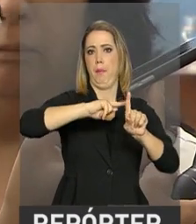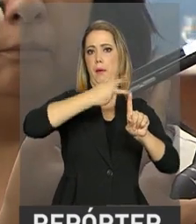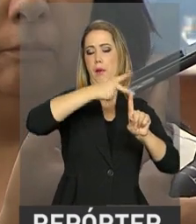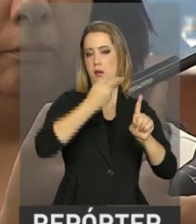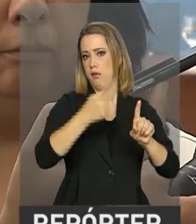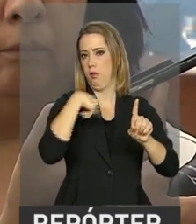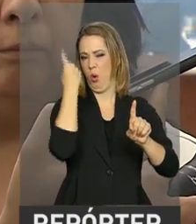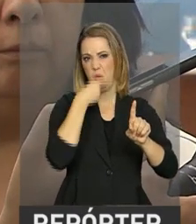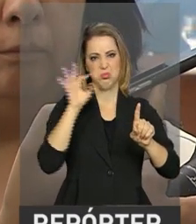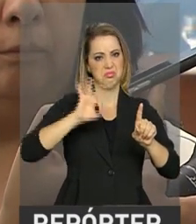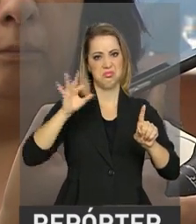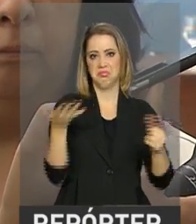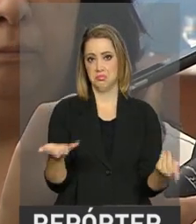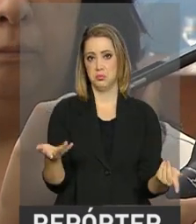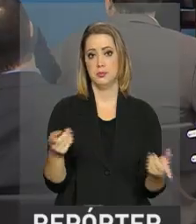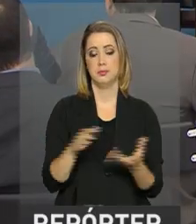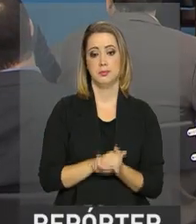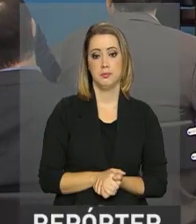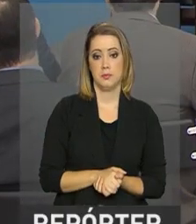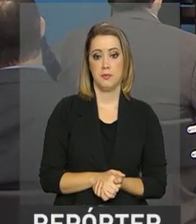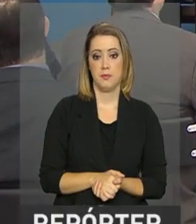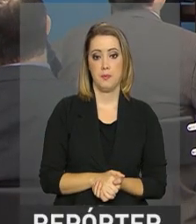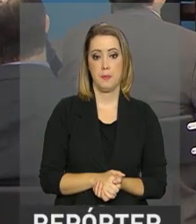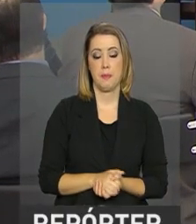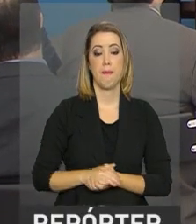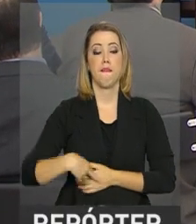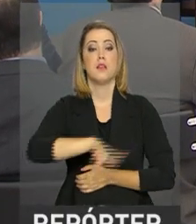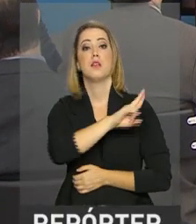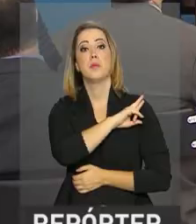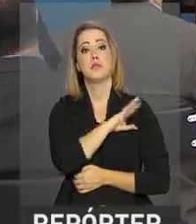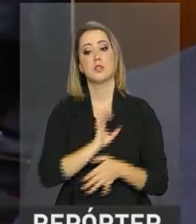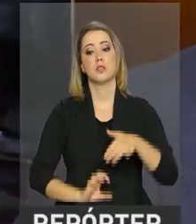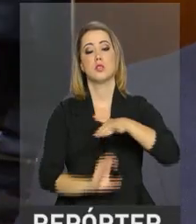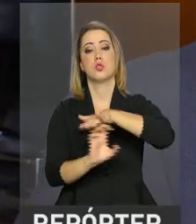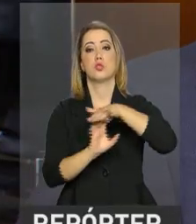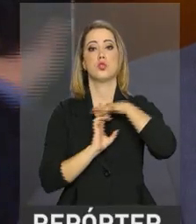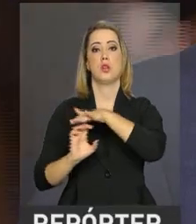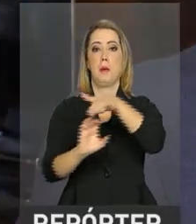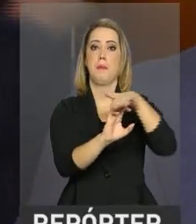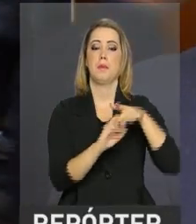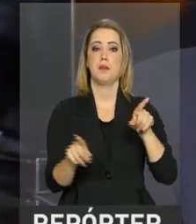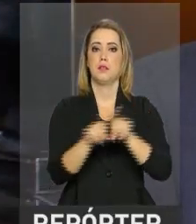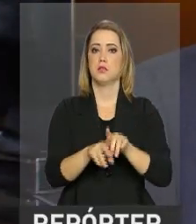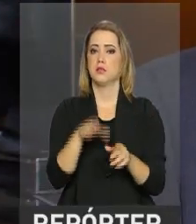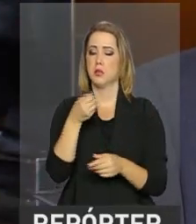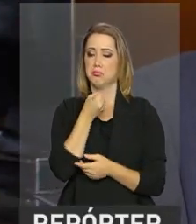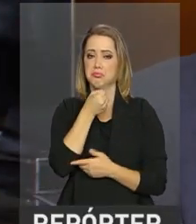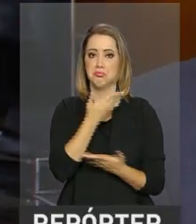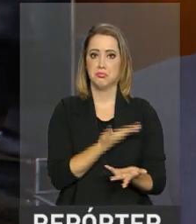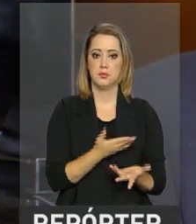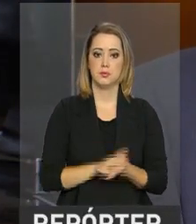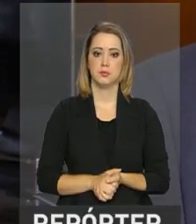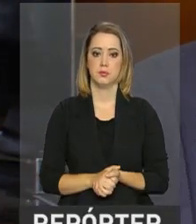para ampliar a jornada de trabalho representantes de empresários e centrais sindicais comentaram as mudanças